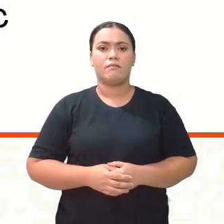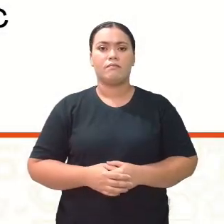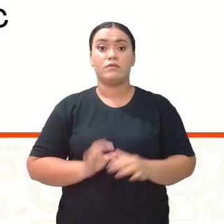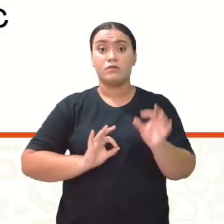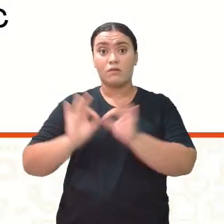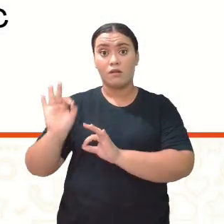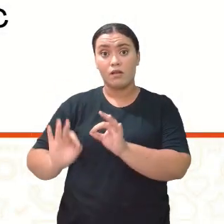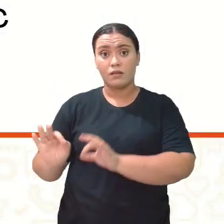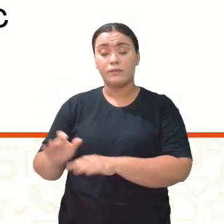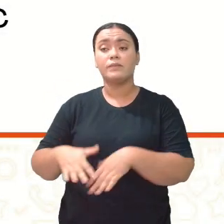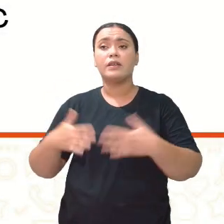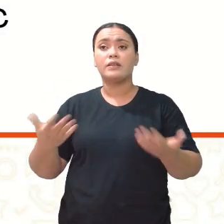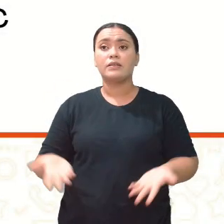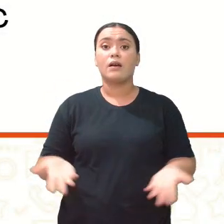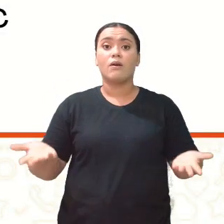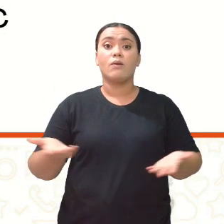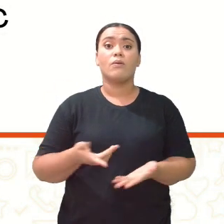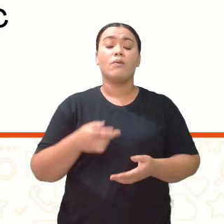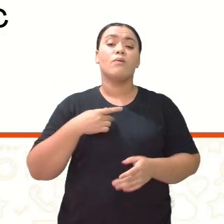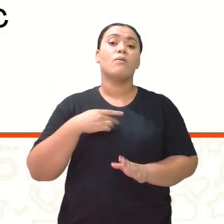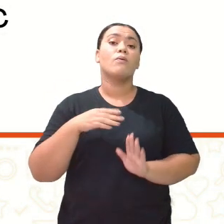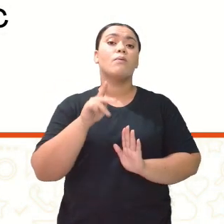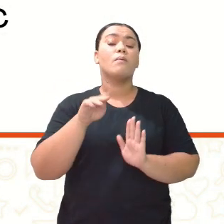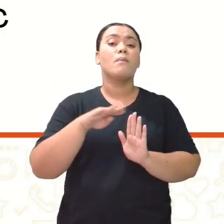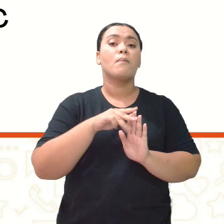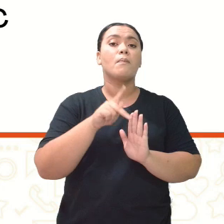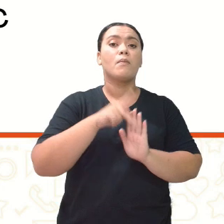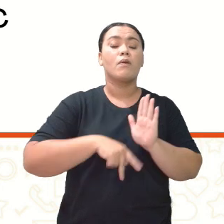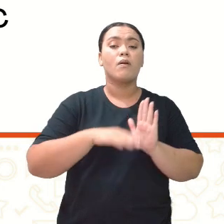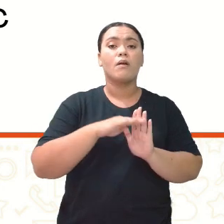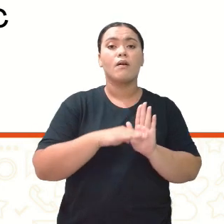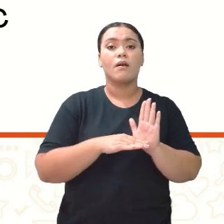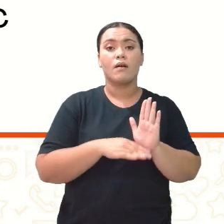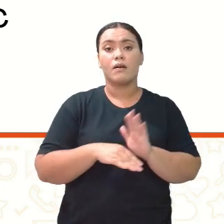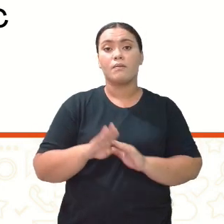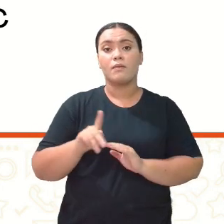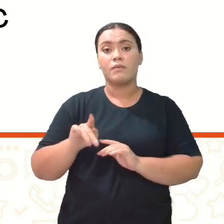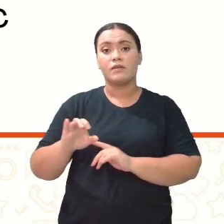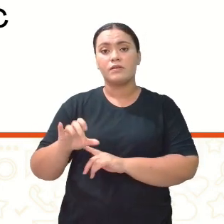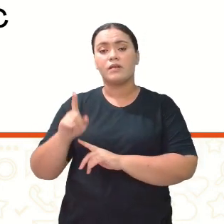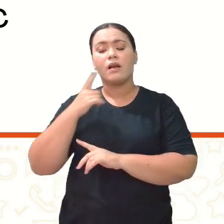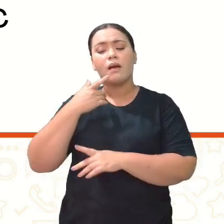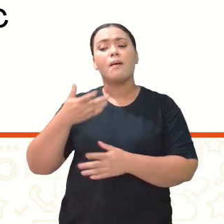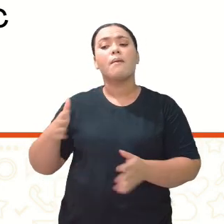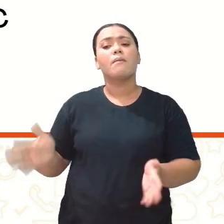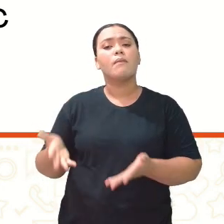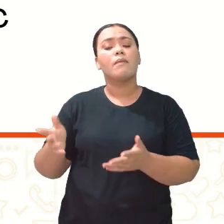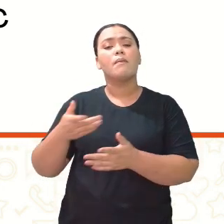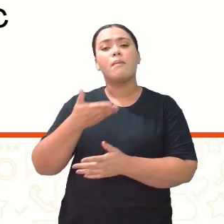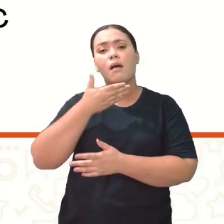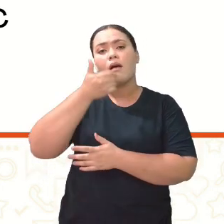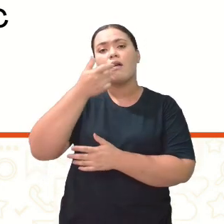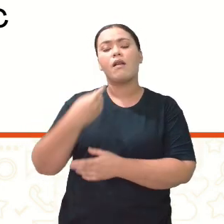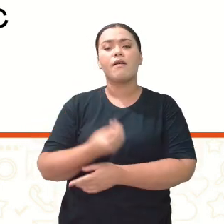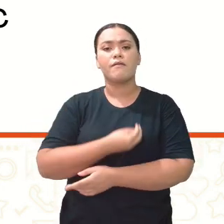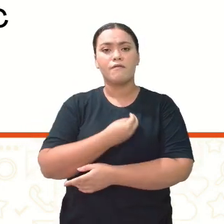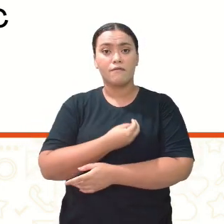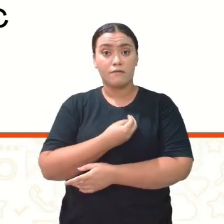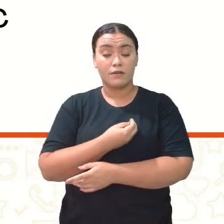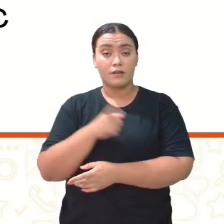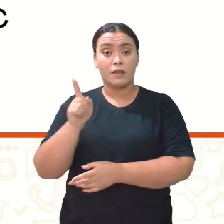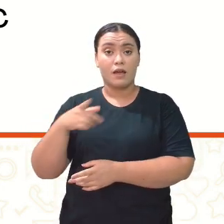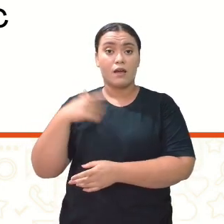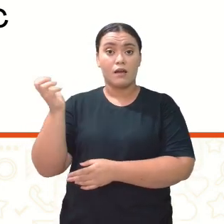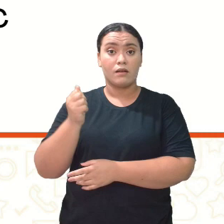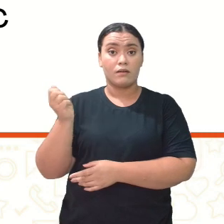Esse programa visa promover a elevação da qualidade de vida e a dignidade das pessoas com deficiência beneficiárias do